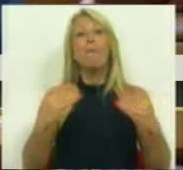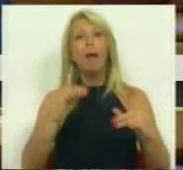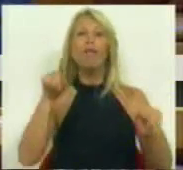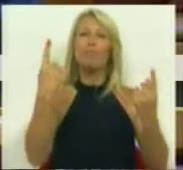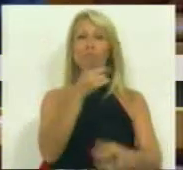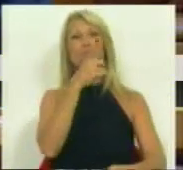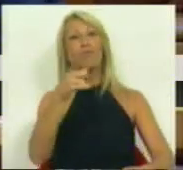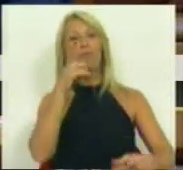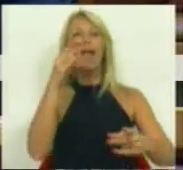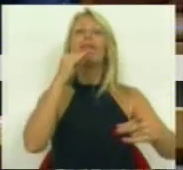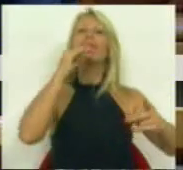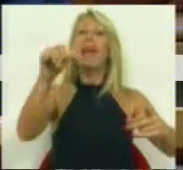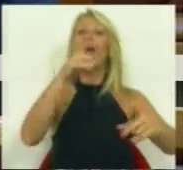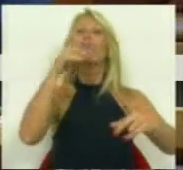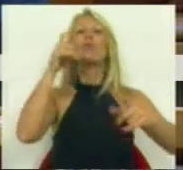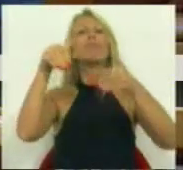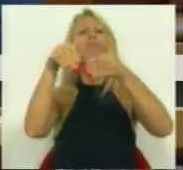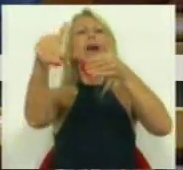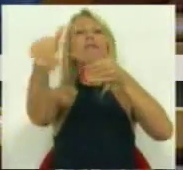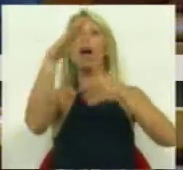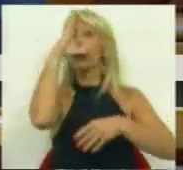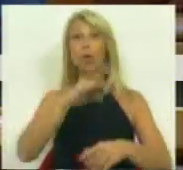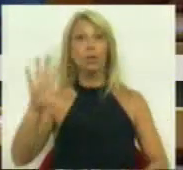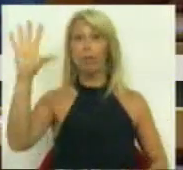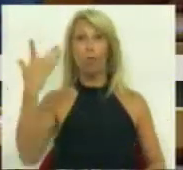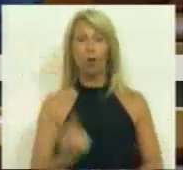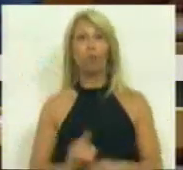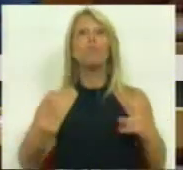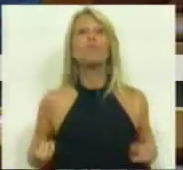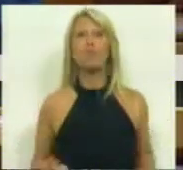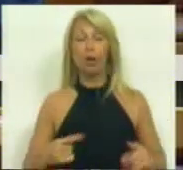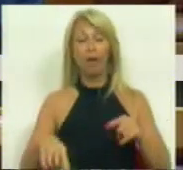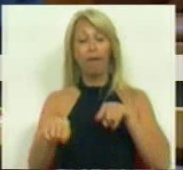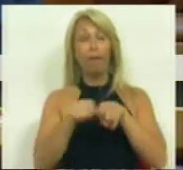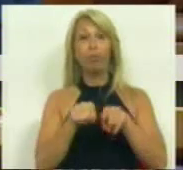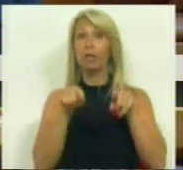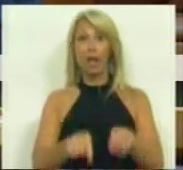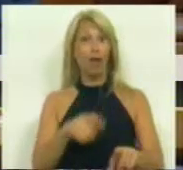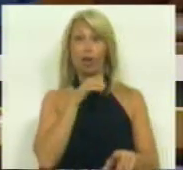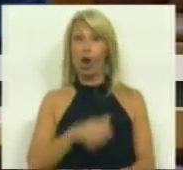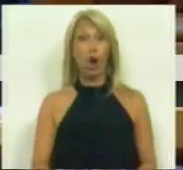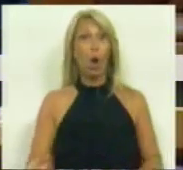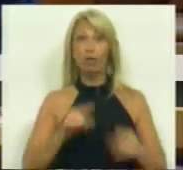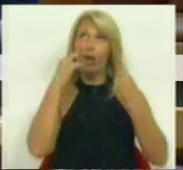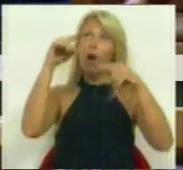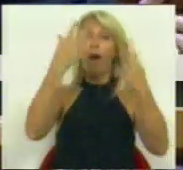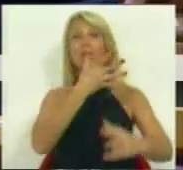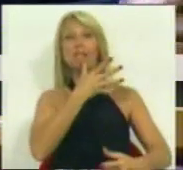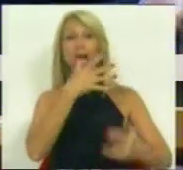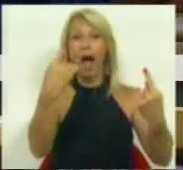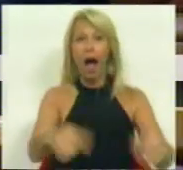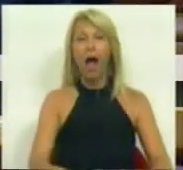prometida, um dia não se sabe quando, porque esta política não autoriza nem sequer a expressão desse desejo. Mas tivemos um